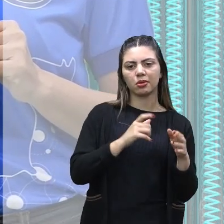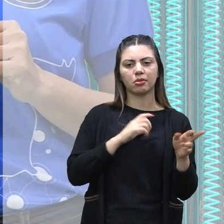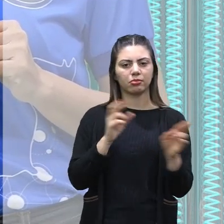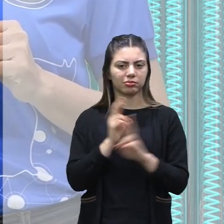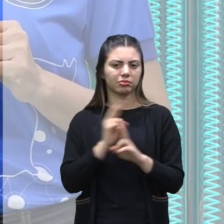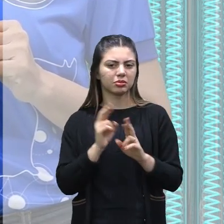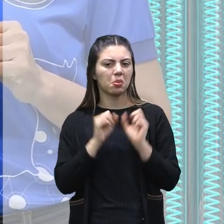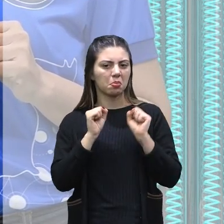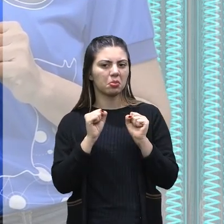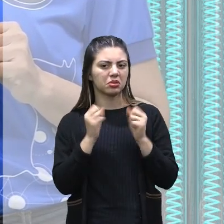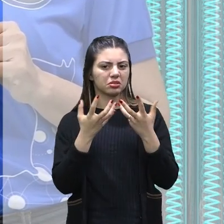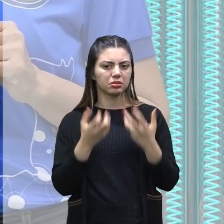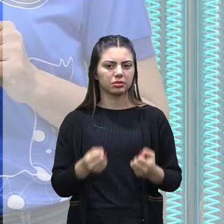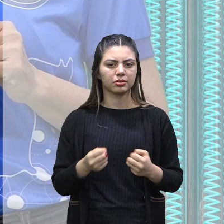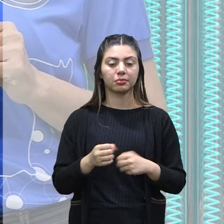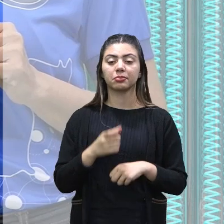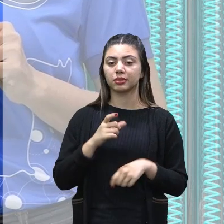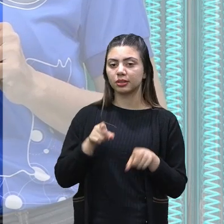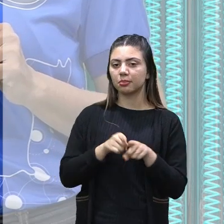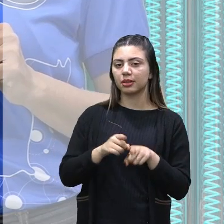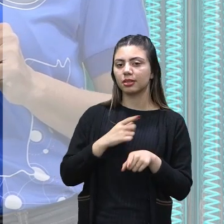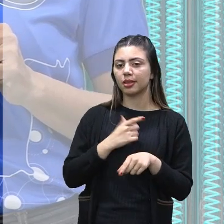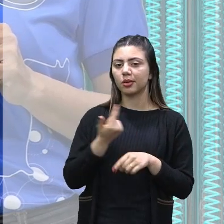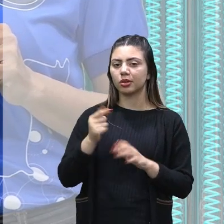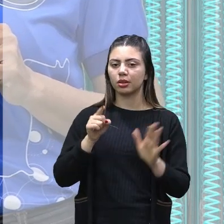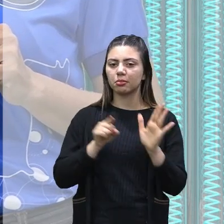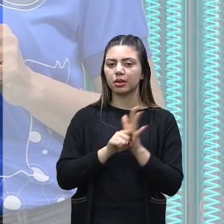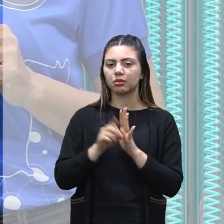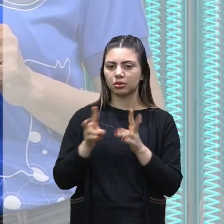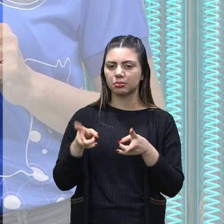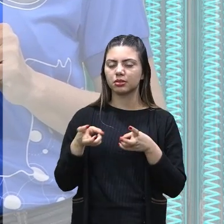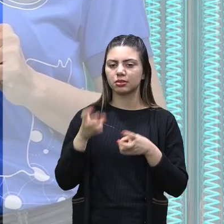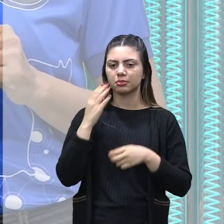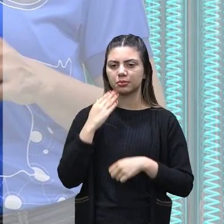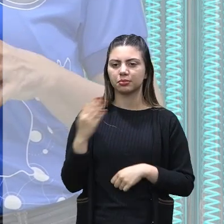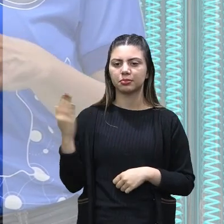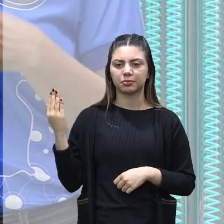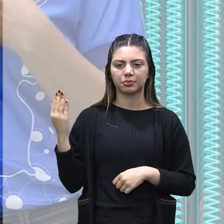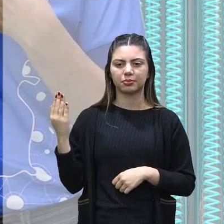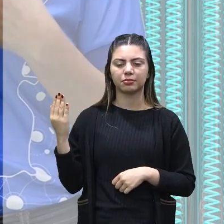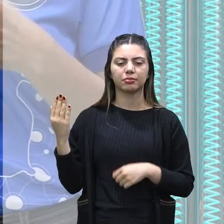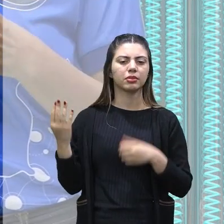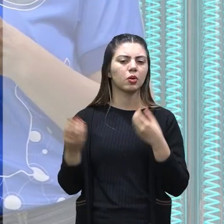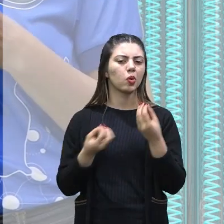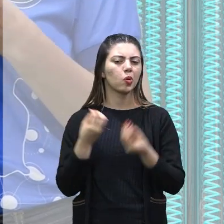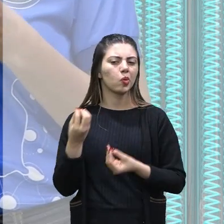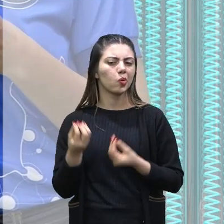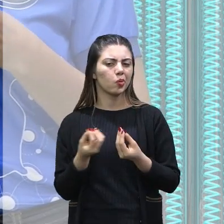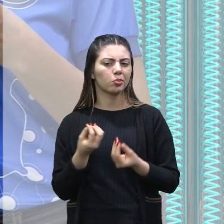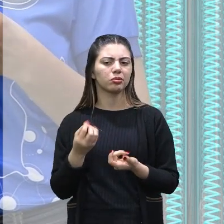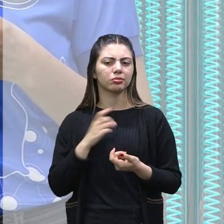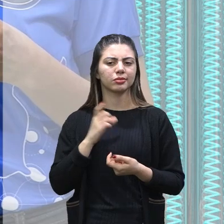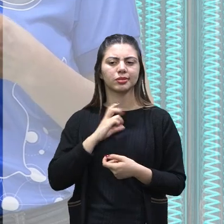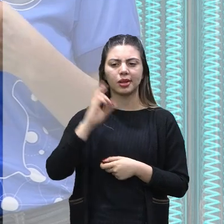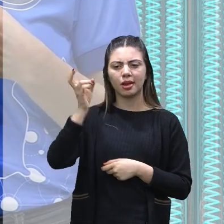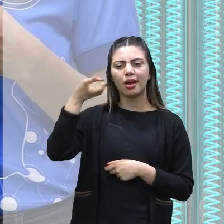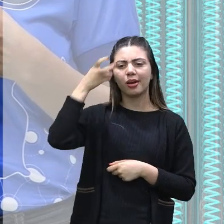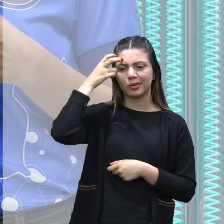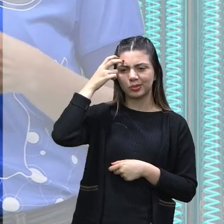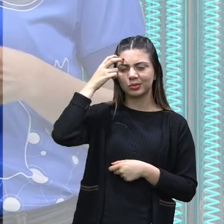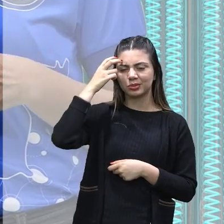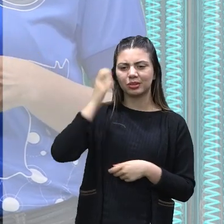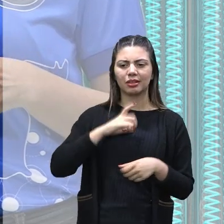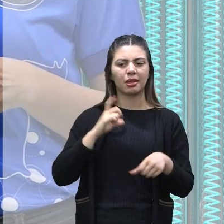How will cultural perceptions shift to accommodate or resist such changes? Então, como é que a cultura, né, a percepção cultural